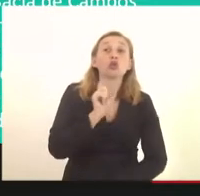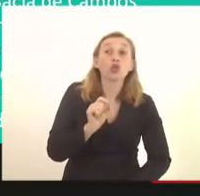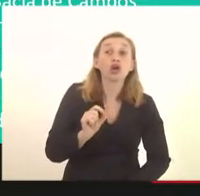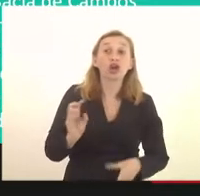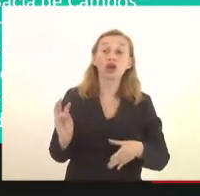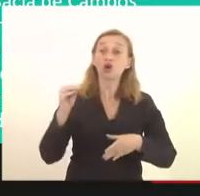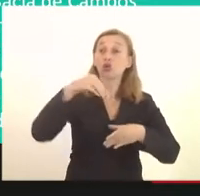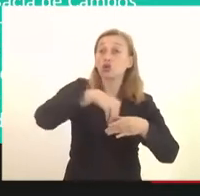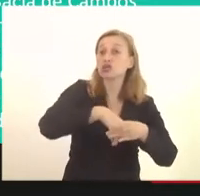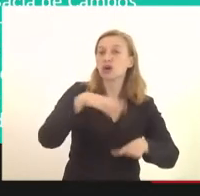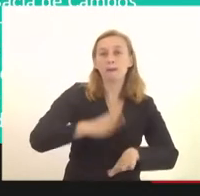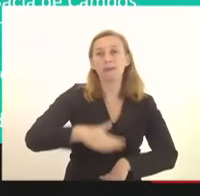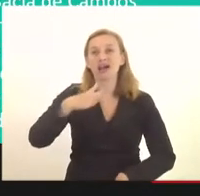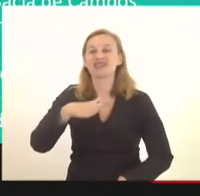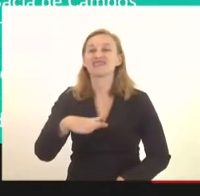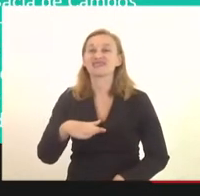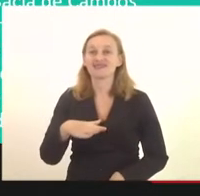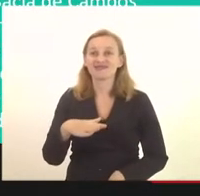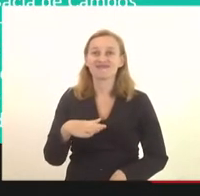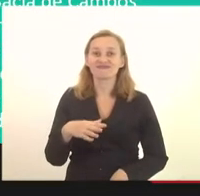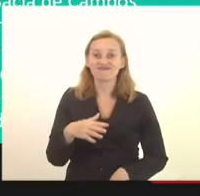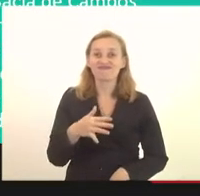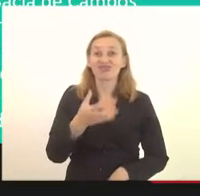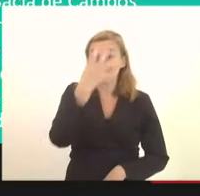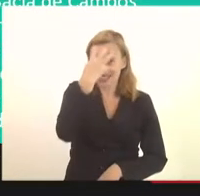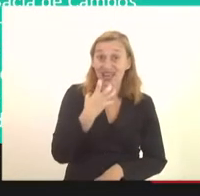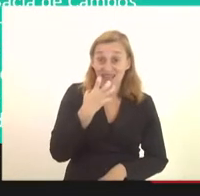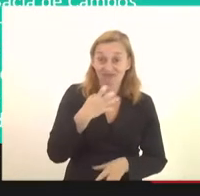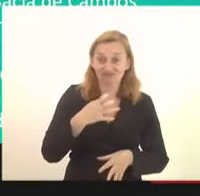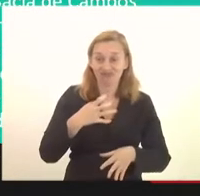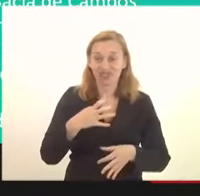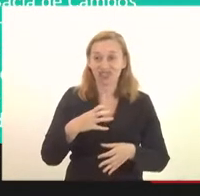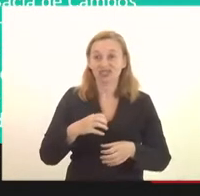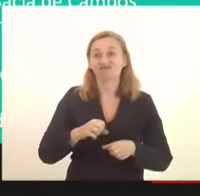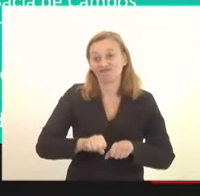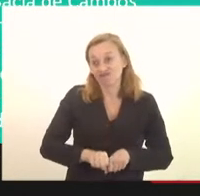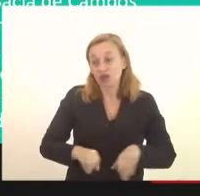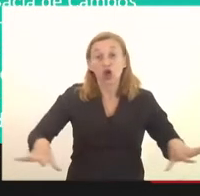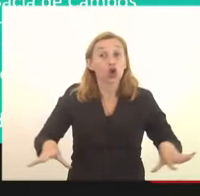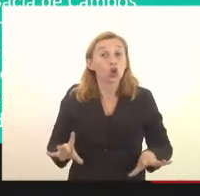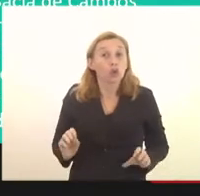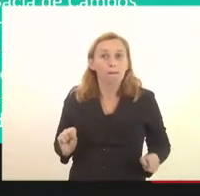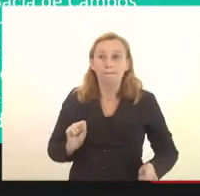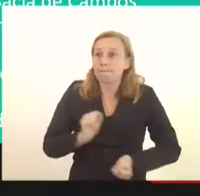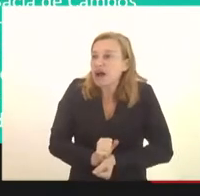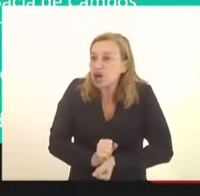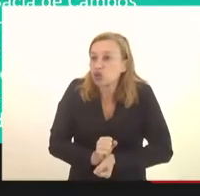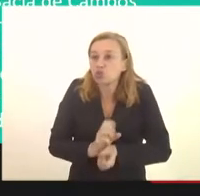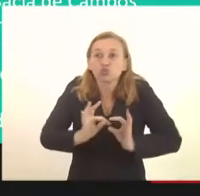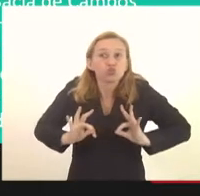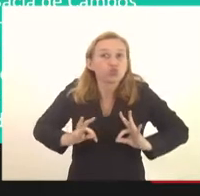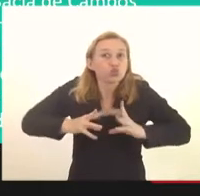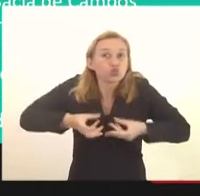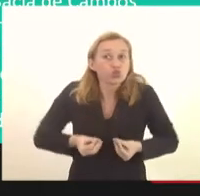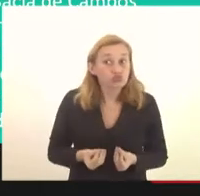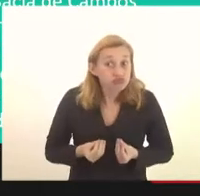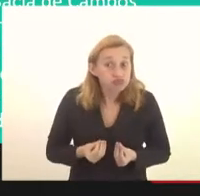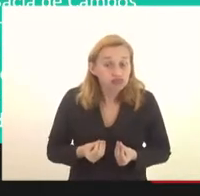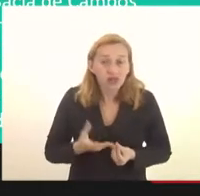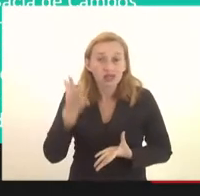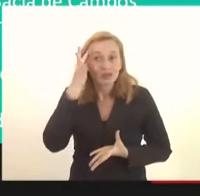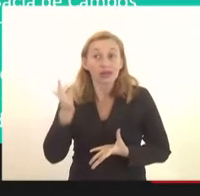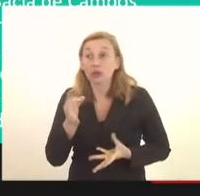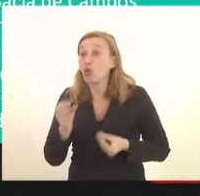eclosão mais grave da pandemia. Tudo ficou paralisado, não preciso descrever o que